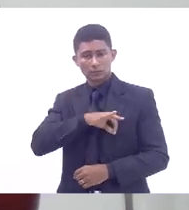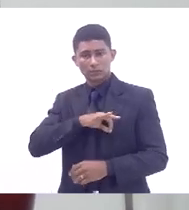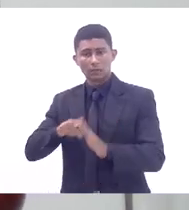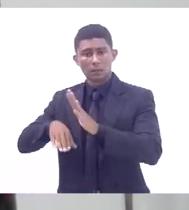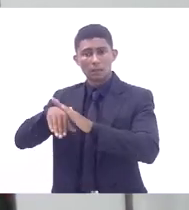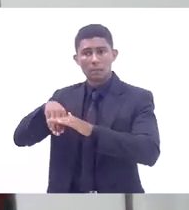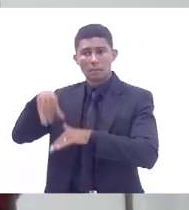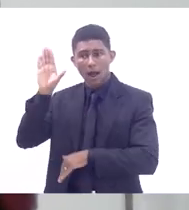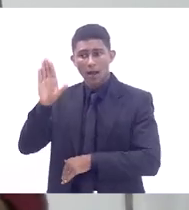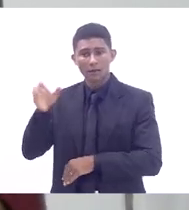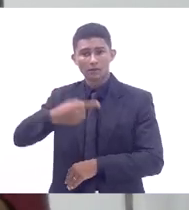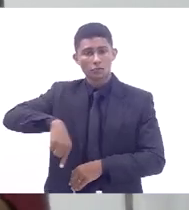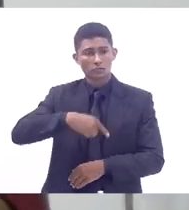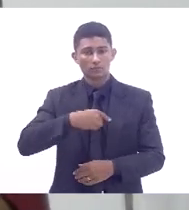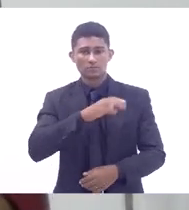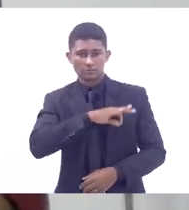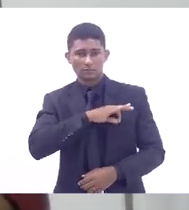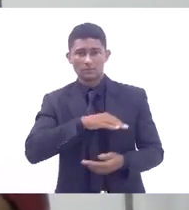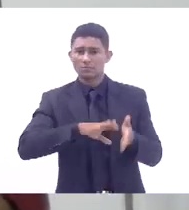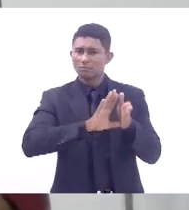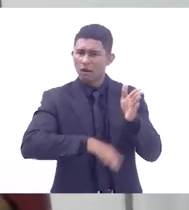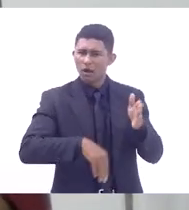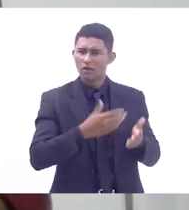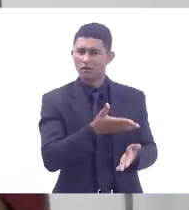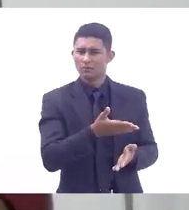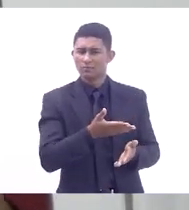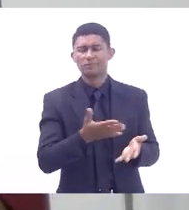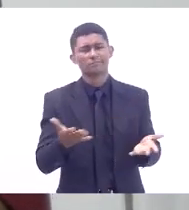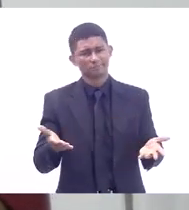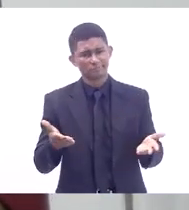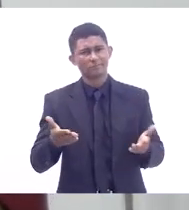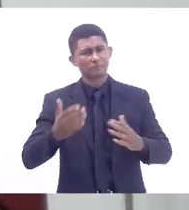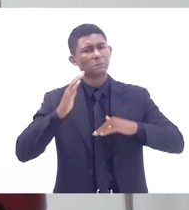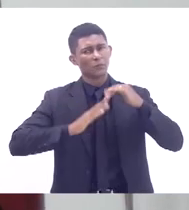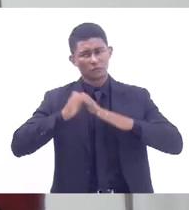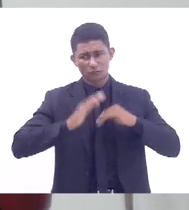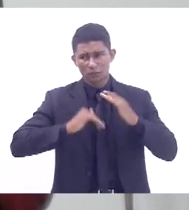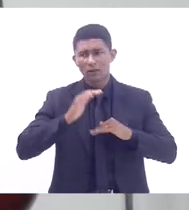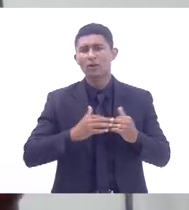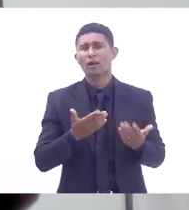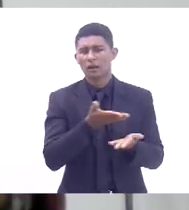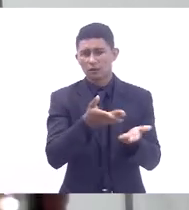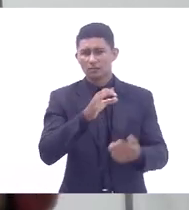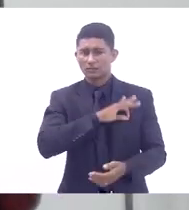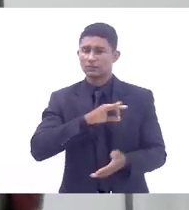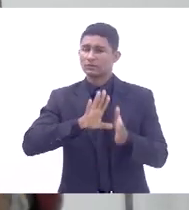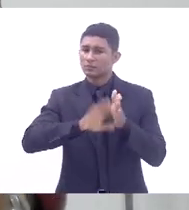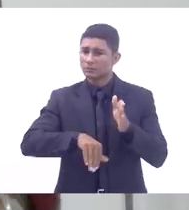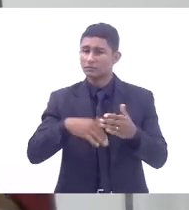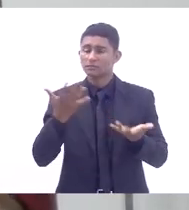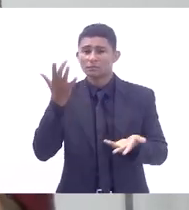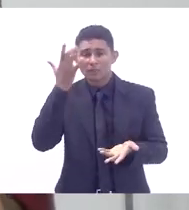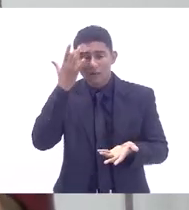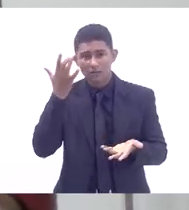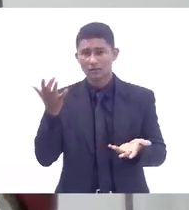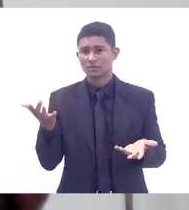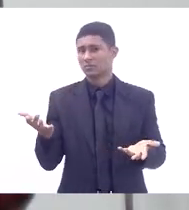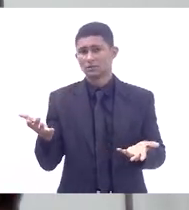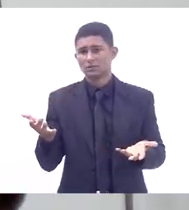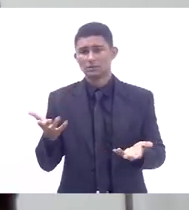contrário né mas a gente categoria de técnicos ainda recebe e hoje talvez umas Rodovia seria até